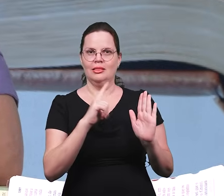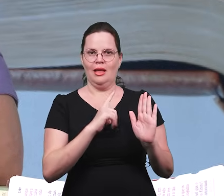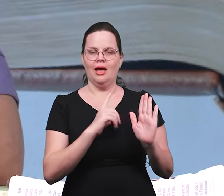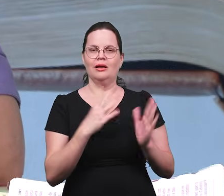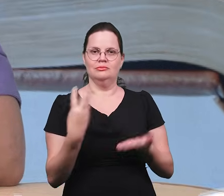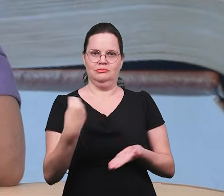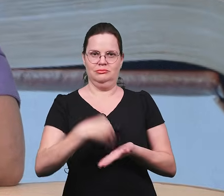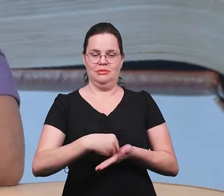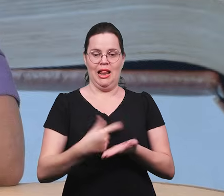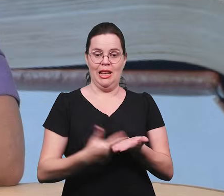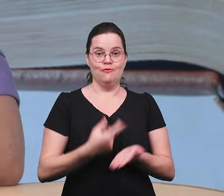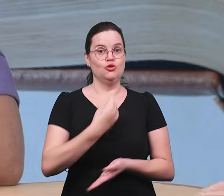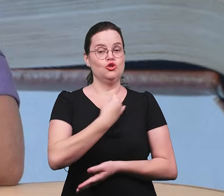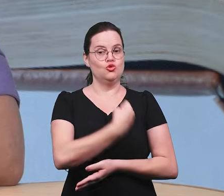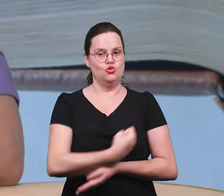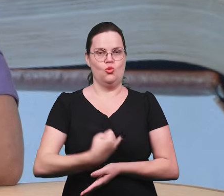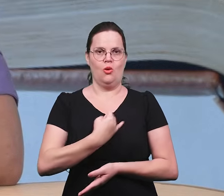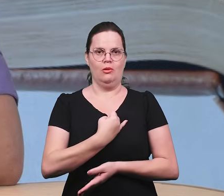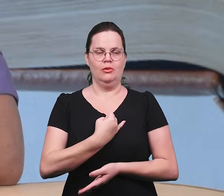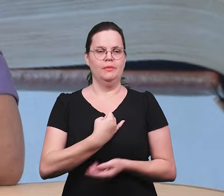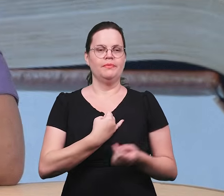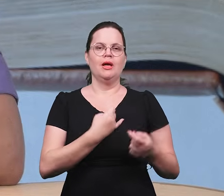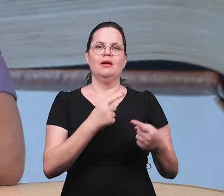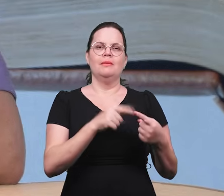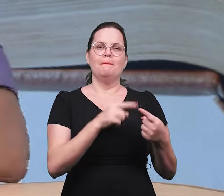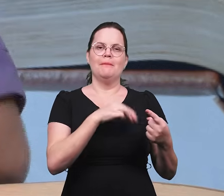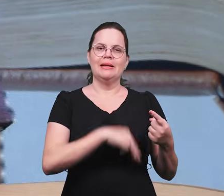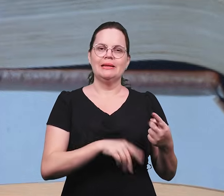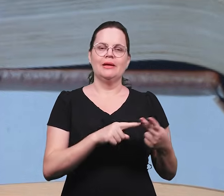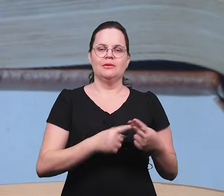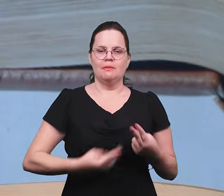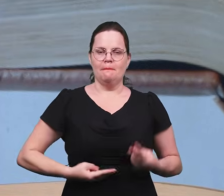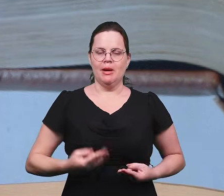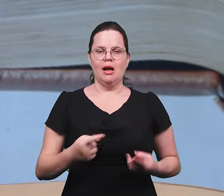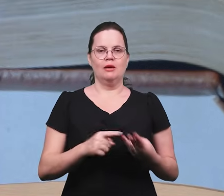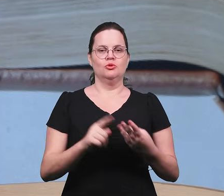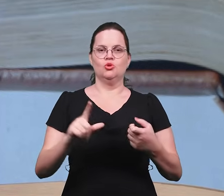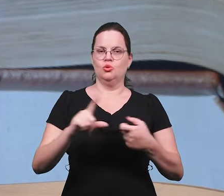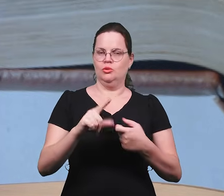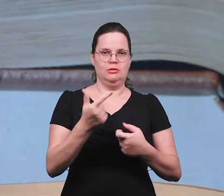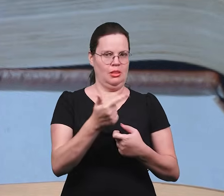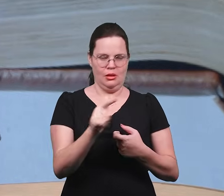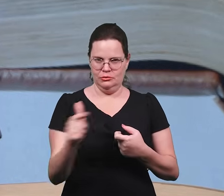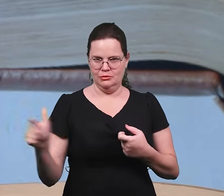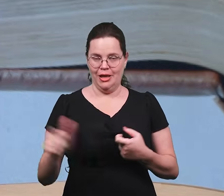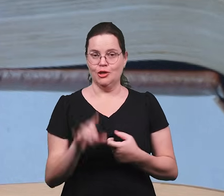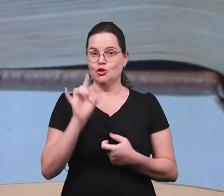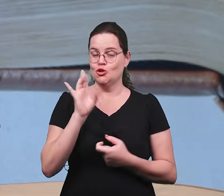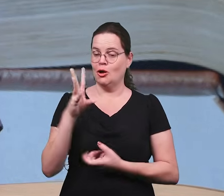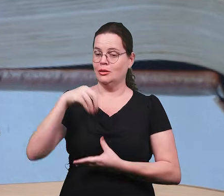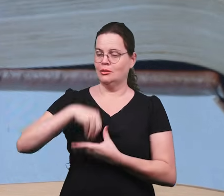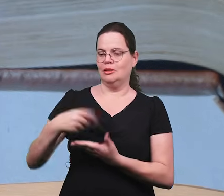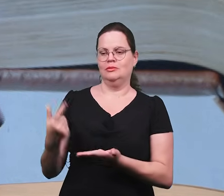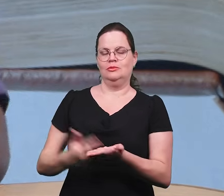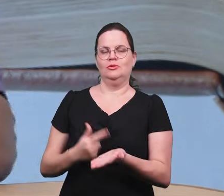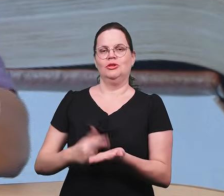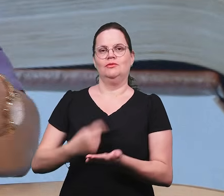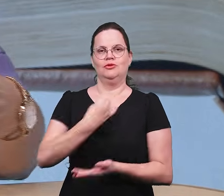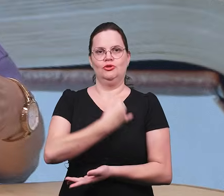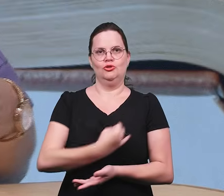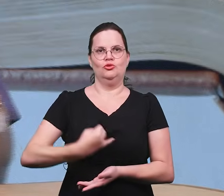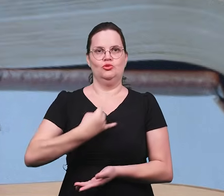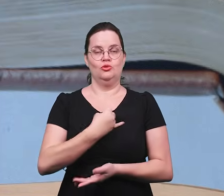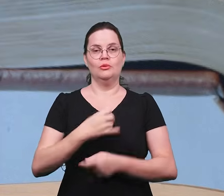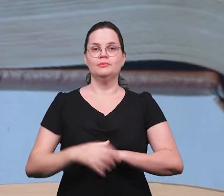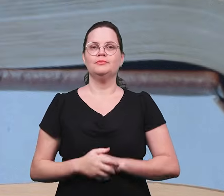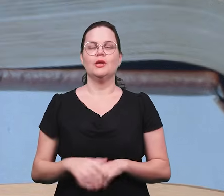Nos outros evangelhos não tem esse registro, e o evangelho que João escreveu, né? A visão